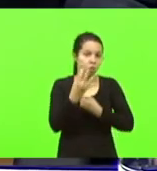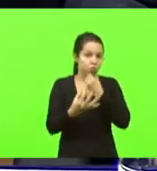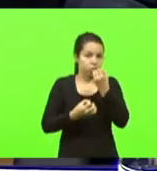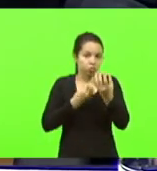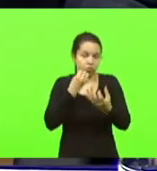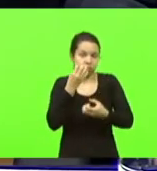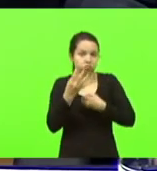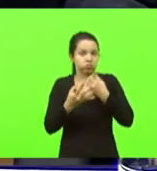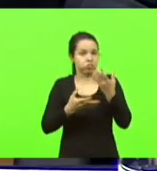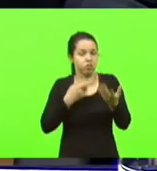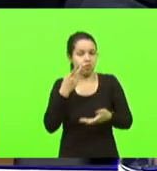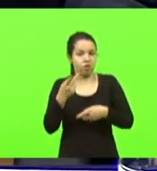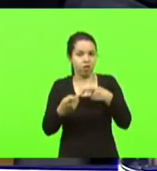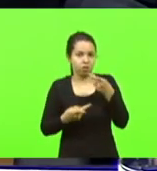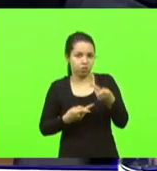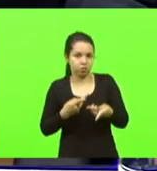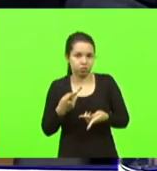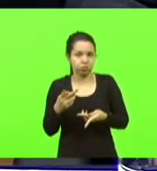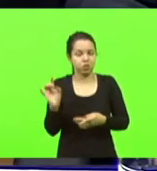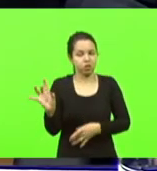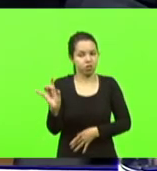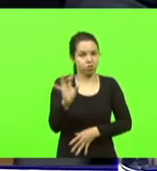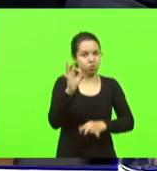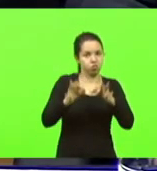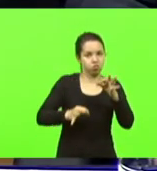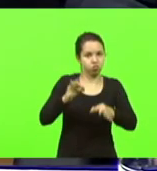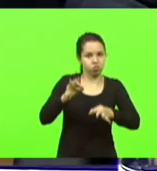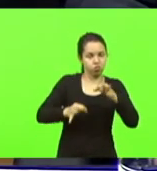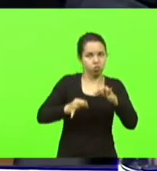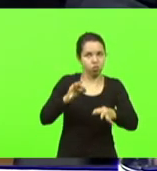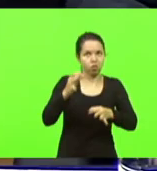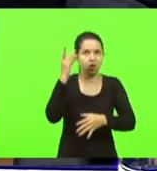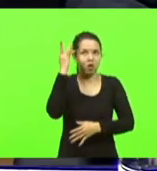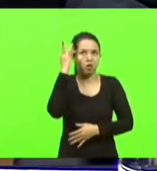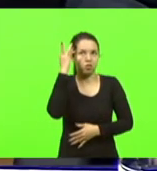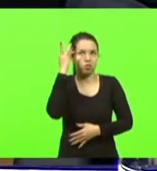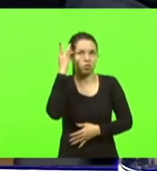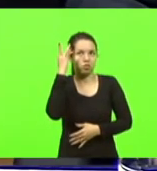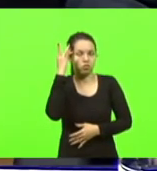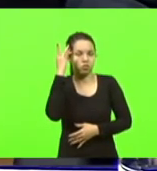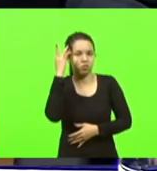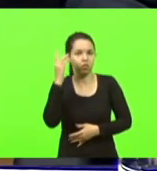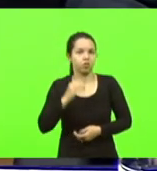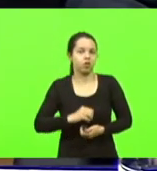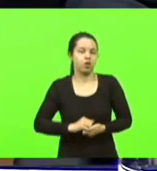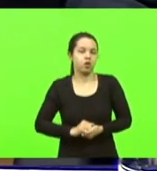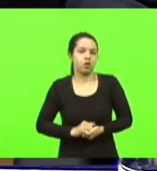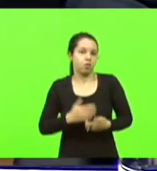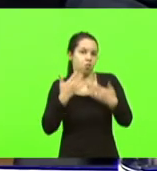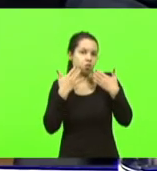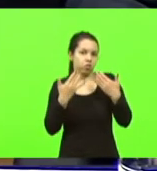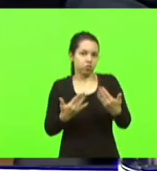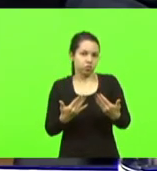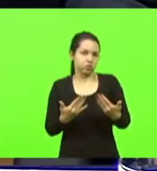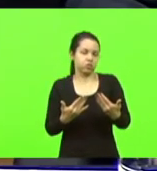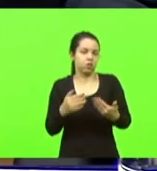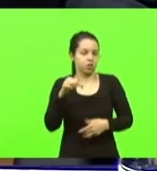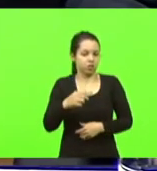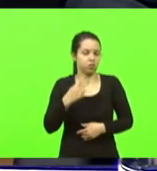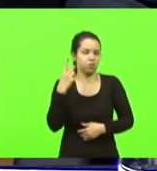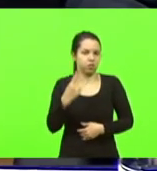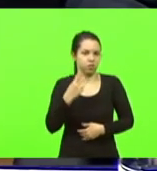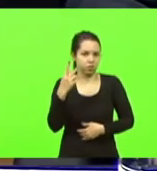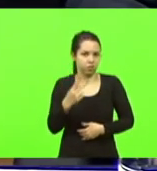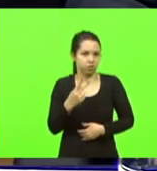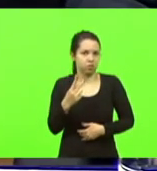e o julgamento é de cada um acho que as demonstrações da minha parte aqui no Parlamento sobre o